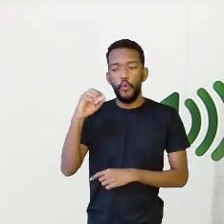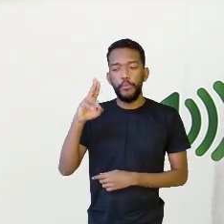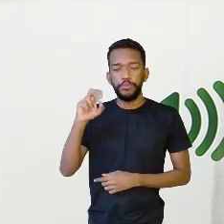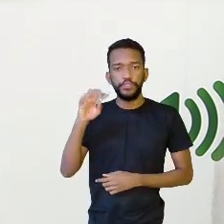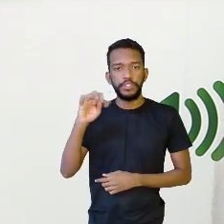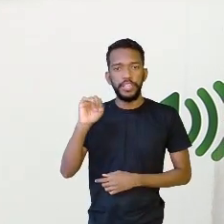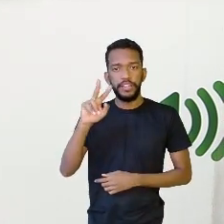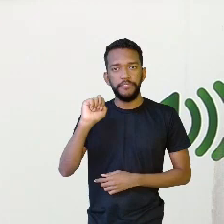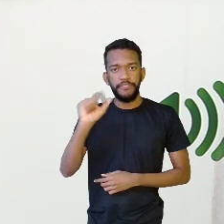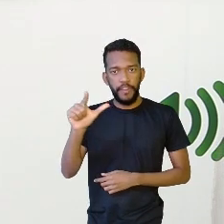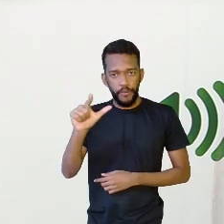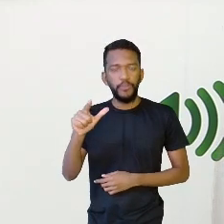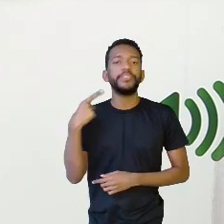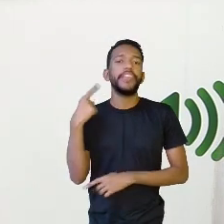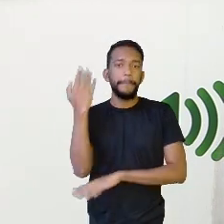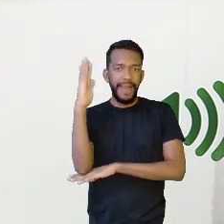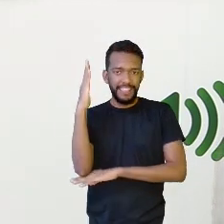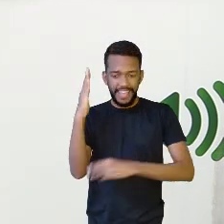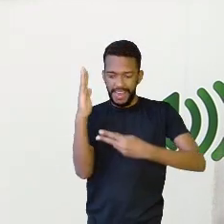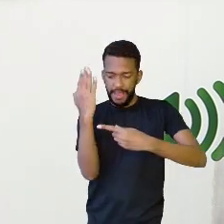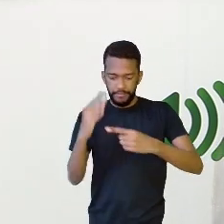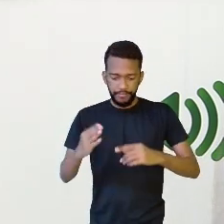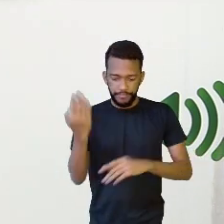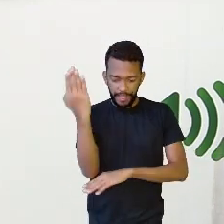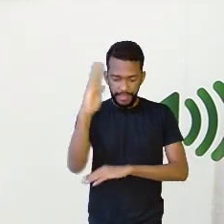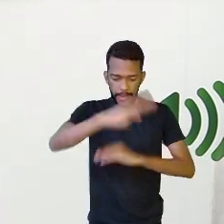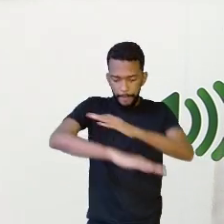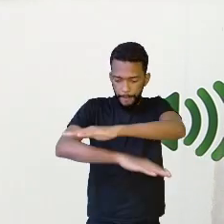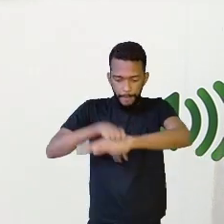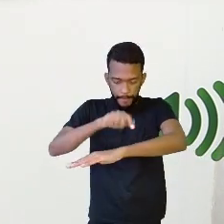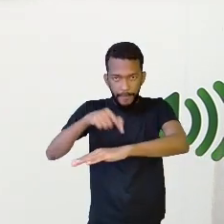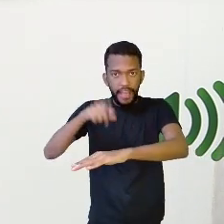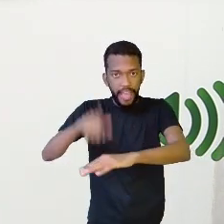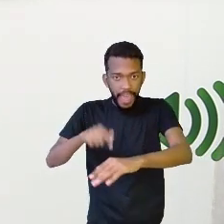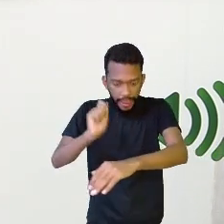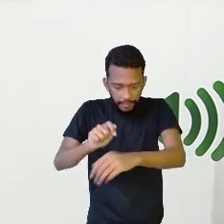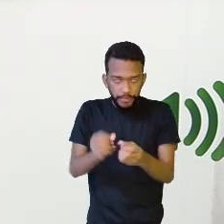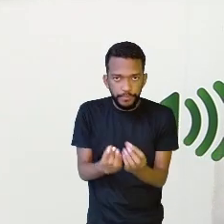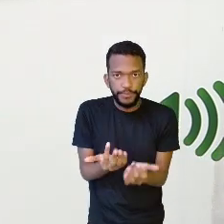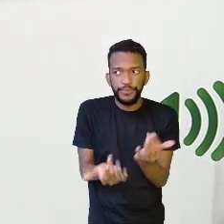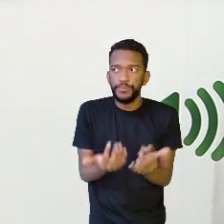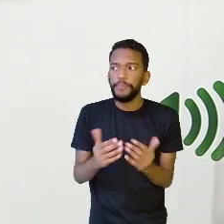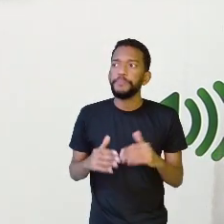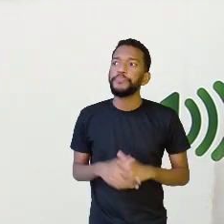ali, aconteça aí a combustão. E aí,